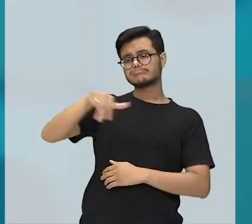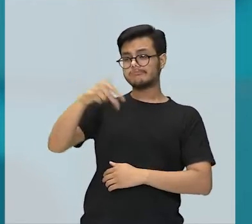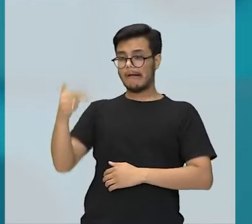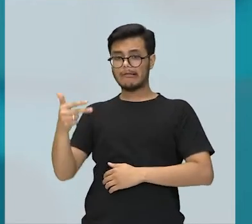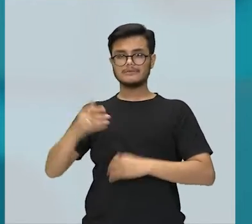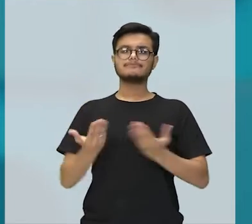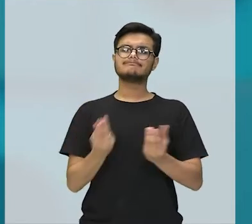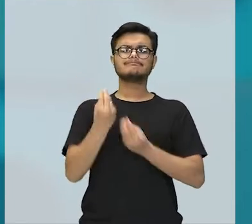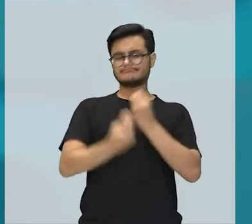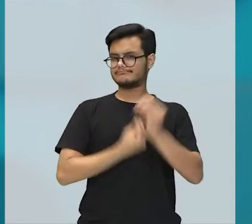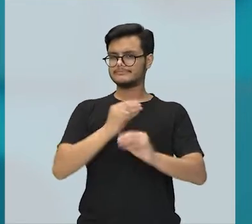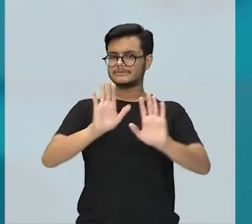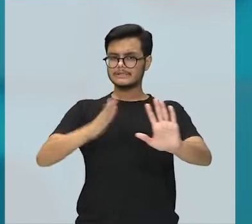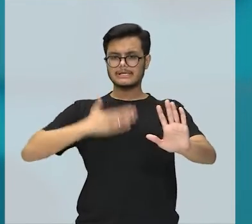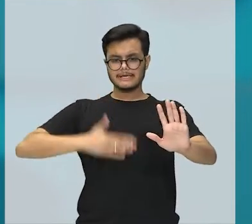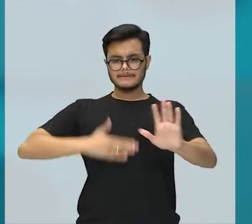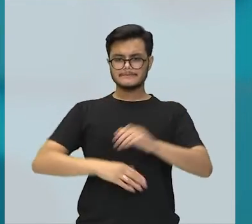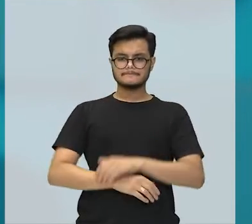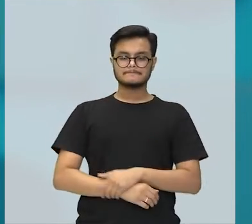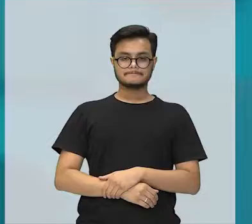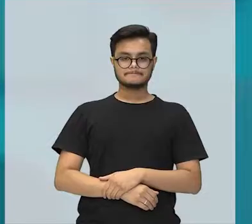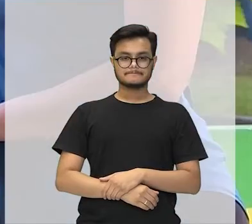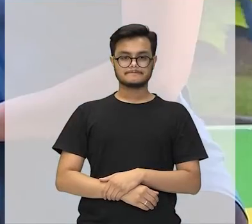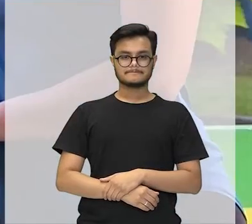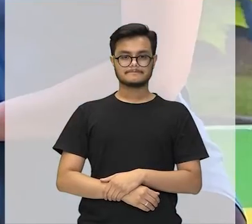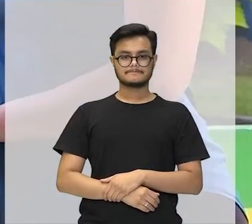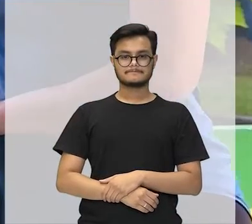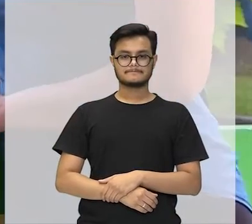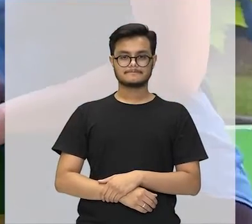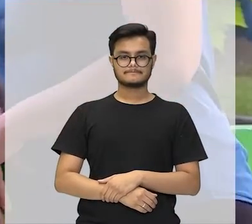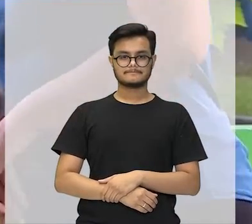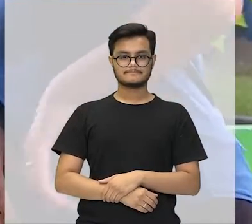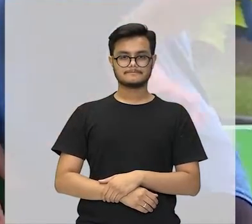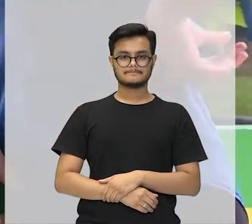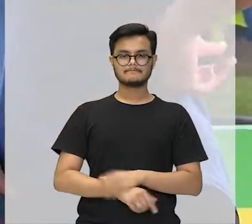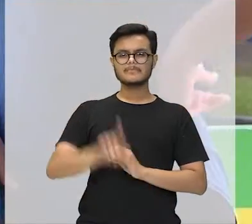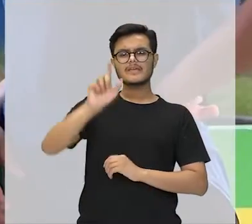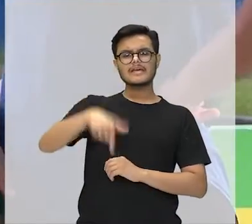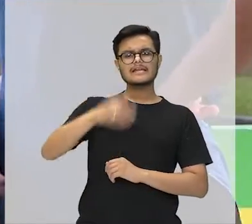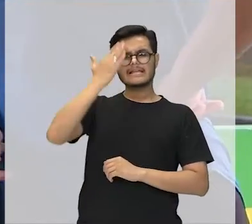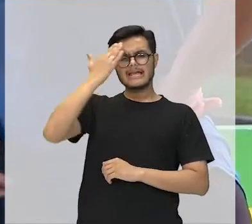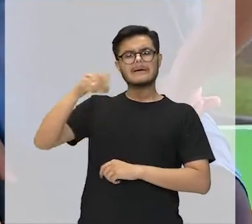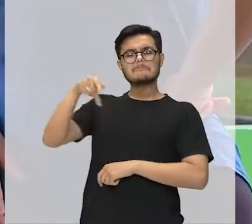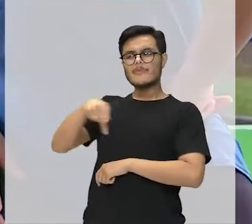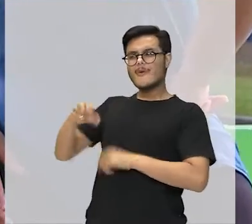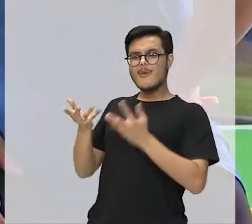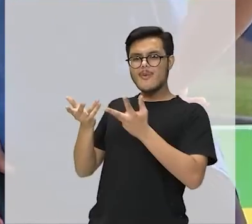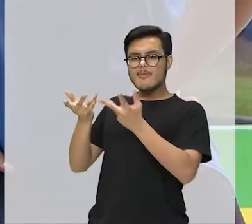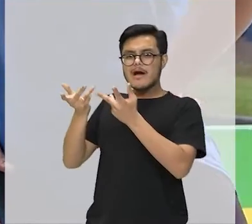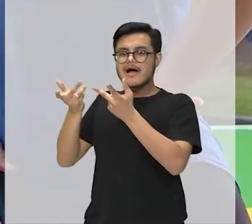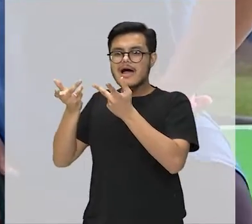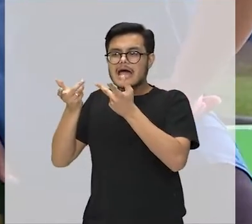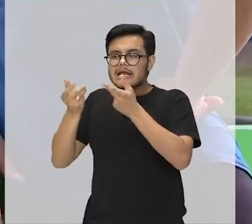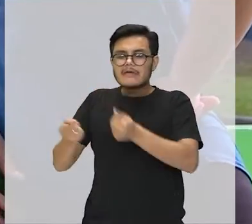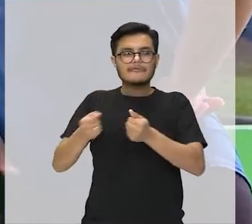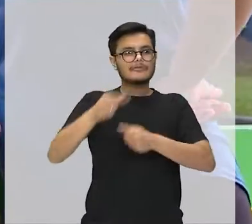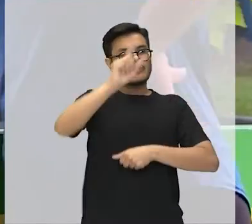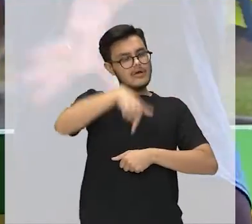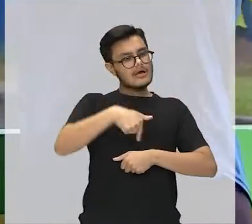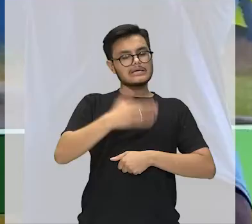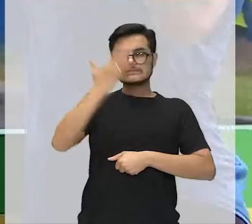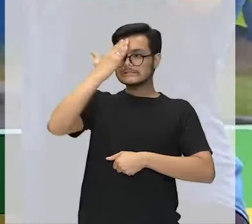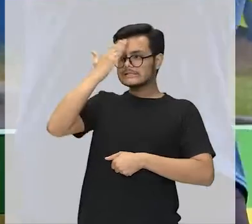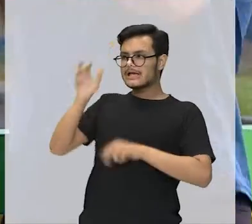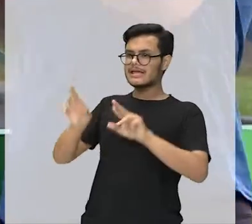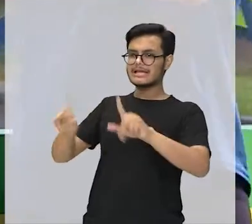a ocorrer este acidente. Vejam aí. Ei, tu sabia que o professor vai dar uma aula legal hoje, bem diferente? Mulher, tô sabendo e eu tô